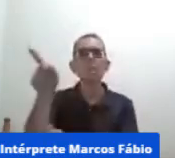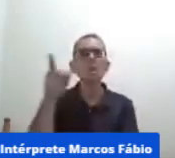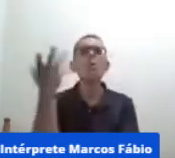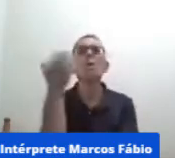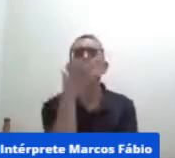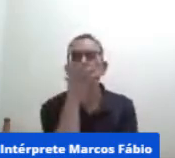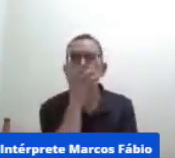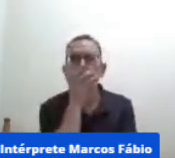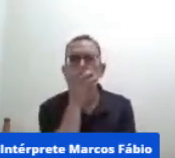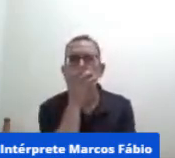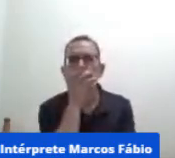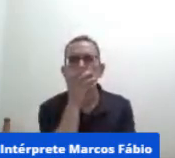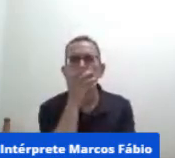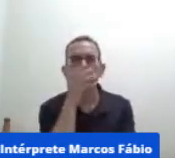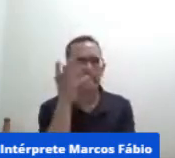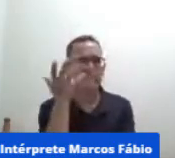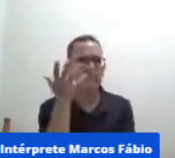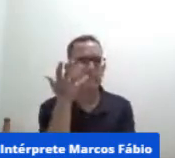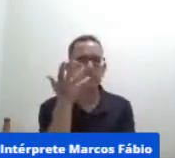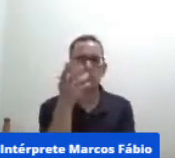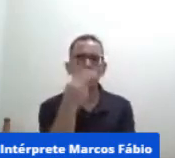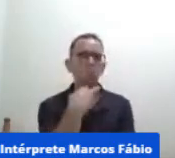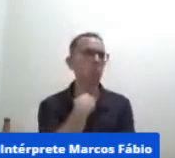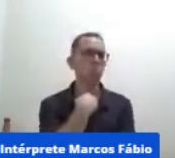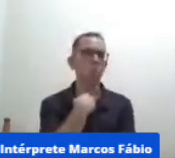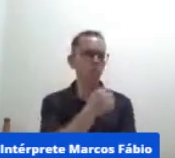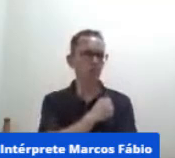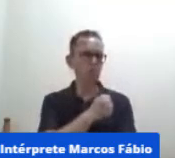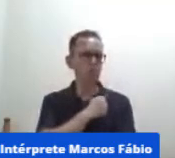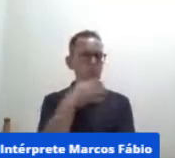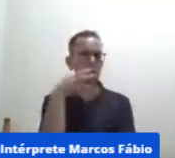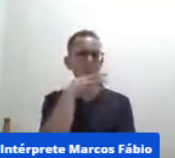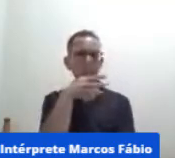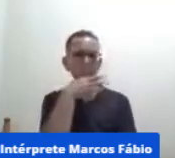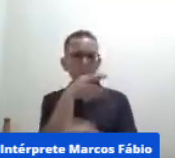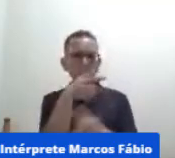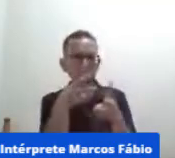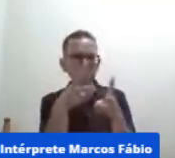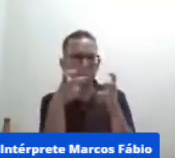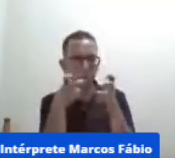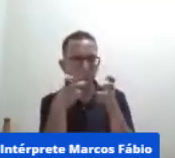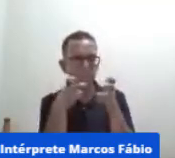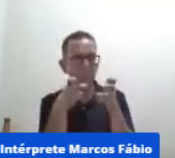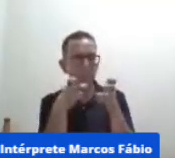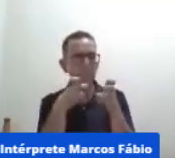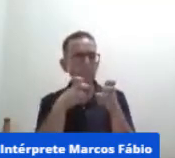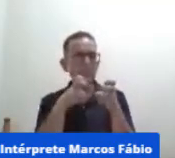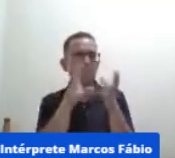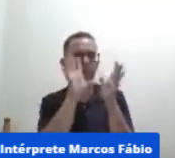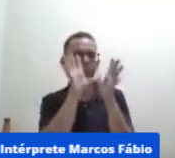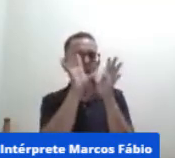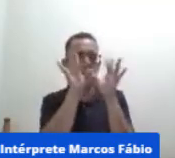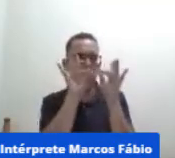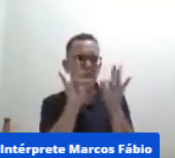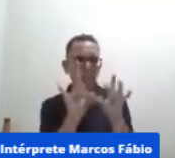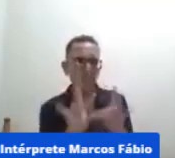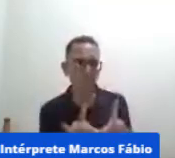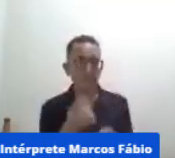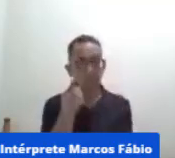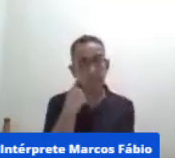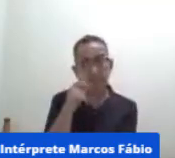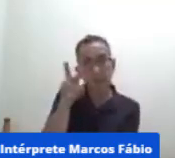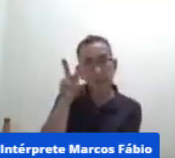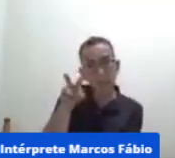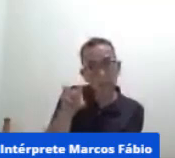o aluno perceber, se for detalhar o que está pedindo ali, se ele está lendo, o que ele está fazendo,